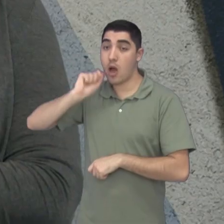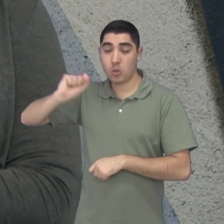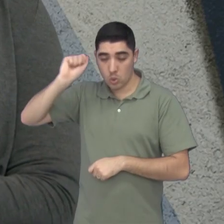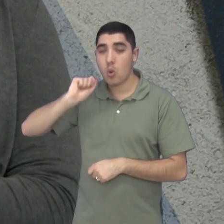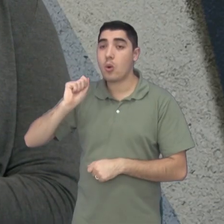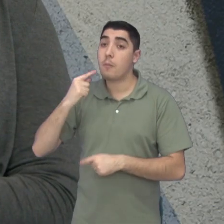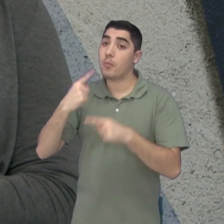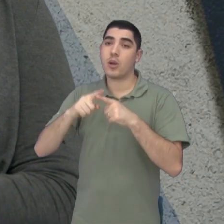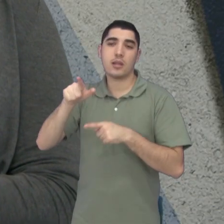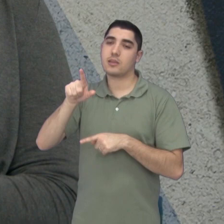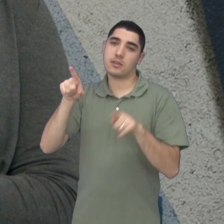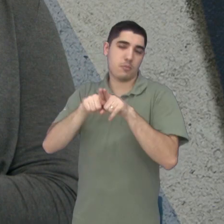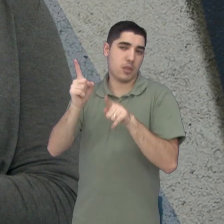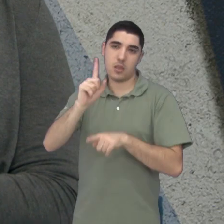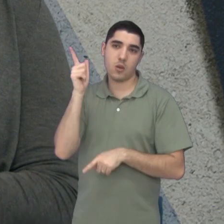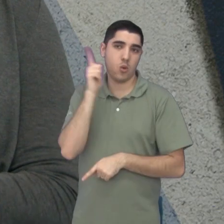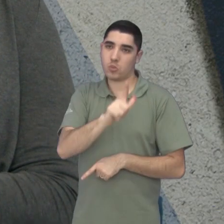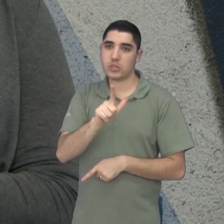você não consegue